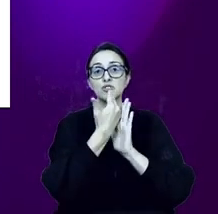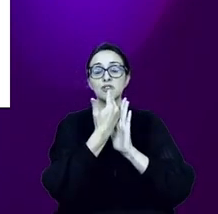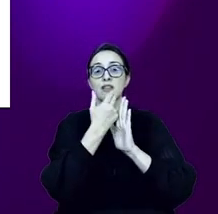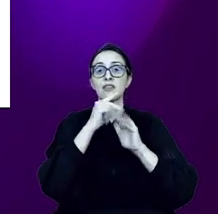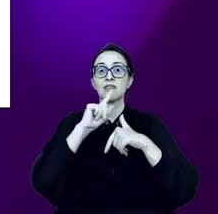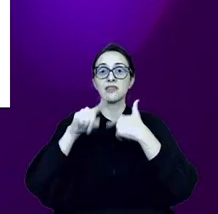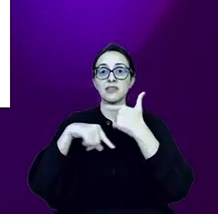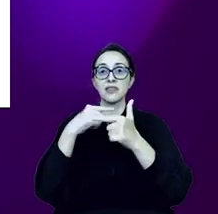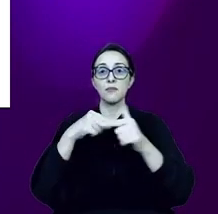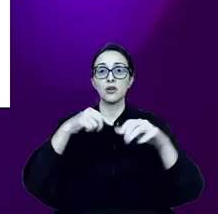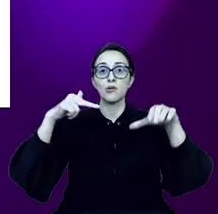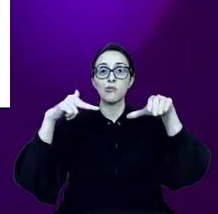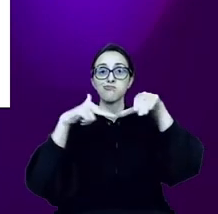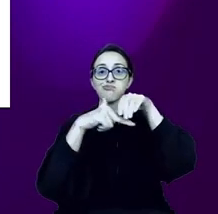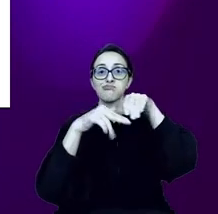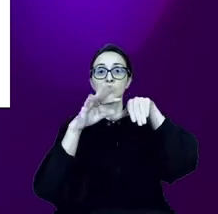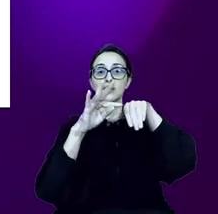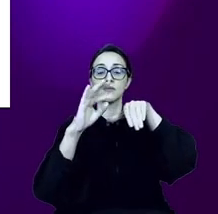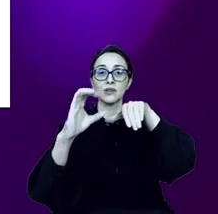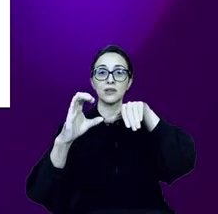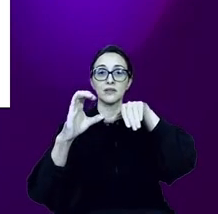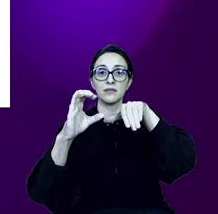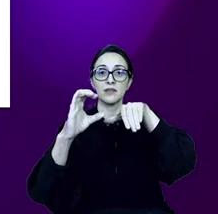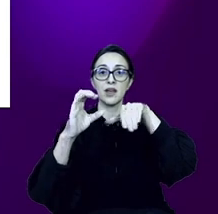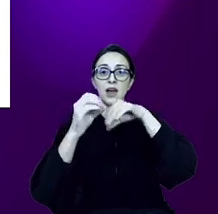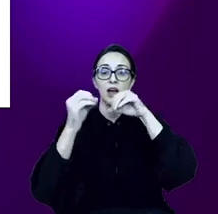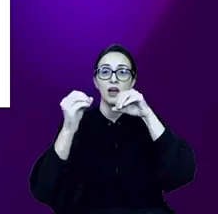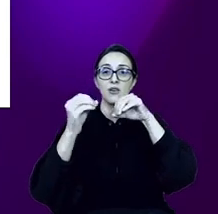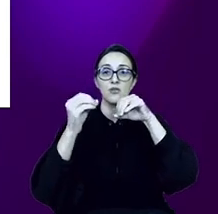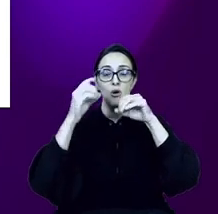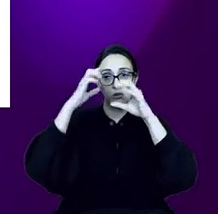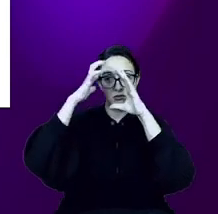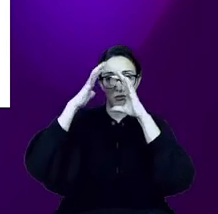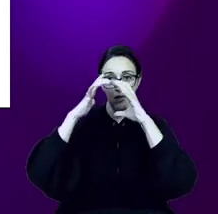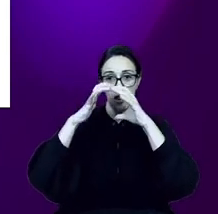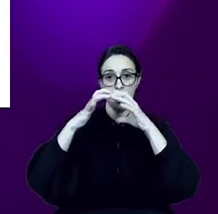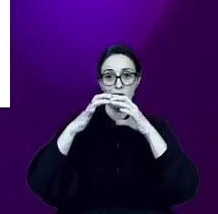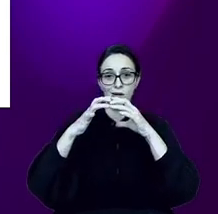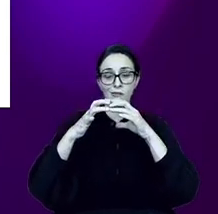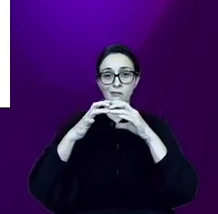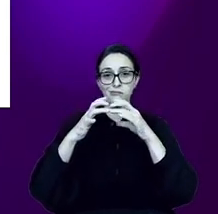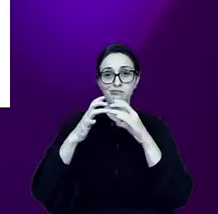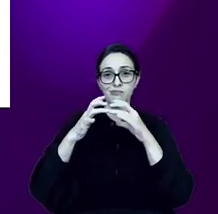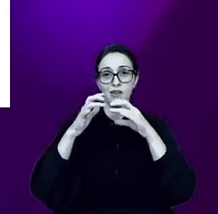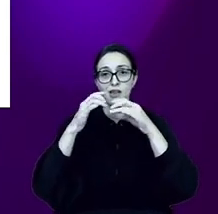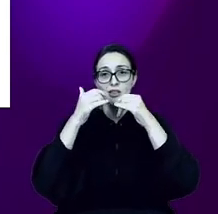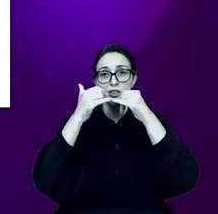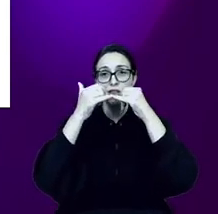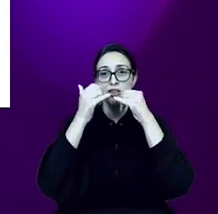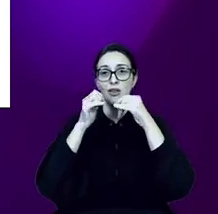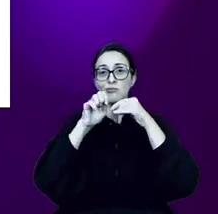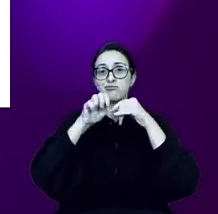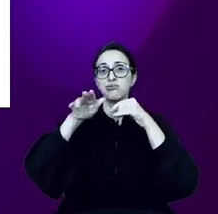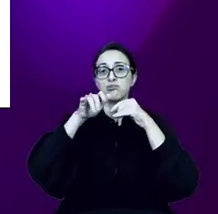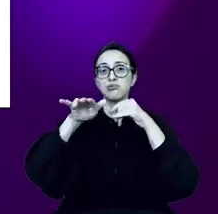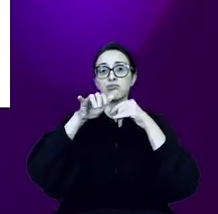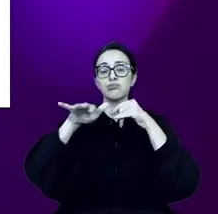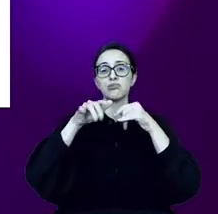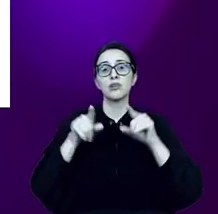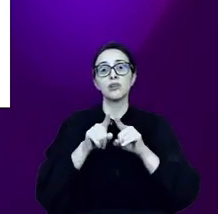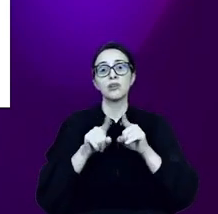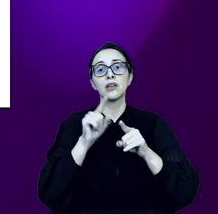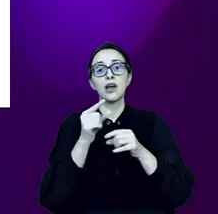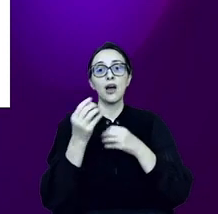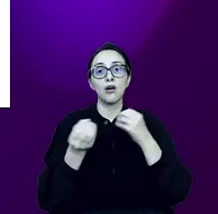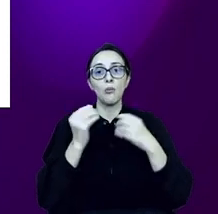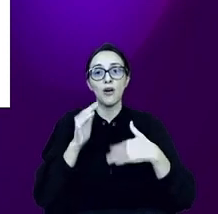depois a tomografia pós-operatória mostrando, por exemplo, uma isquemia de cerebral posterior indicando uma herniação. Então, como predizer qual vai ser